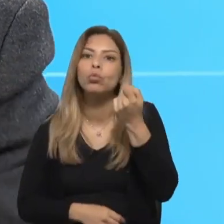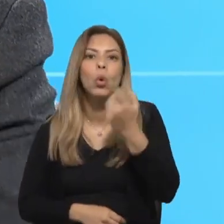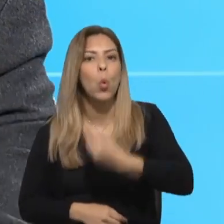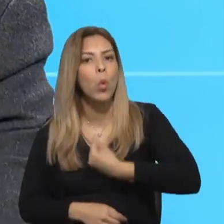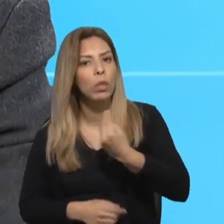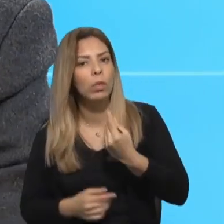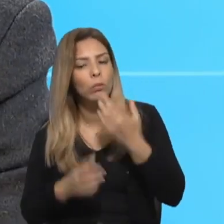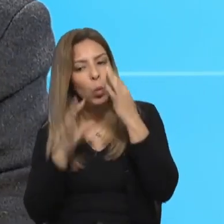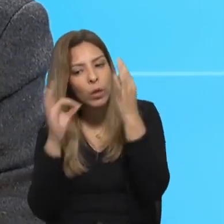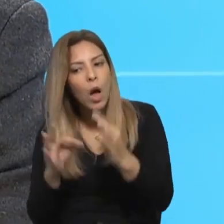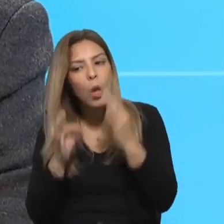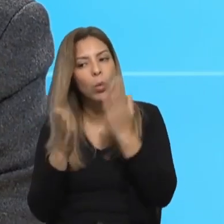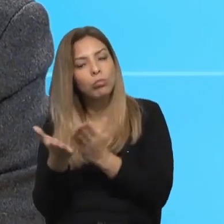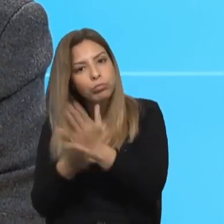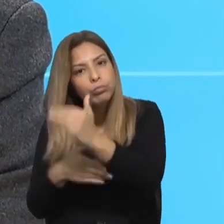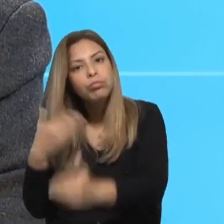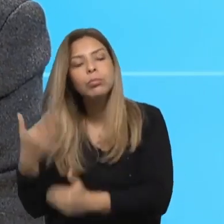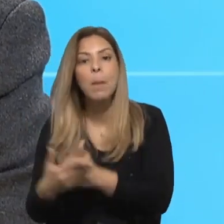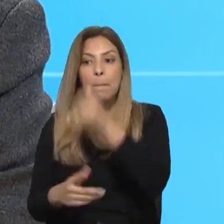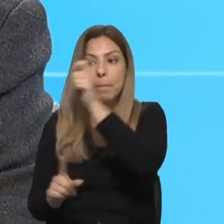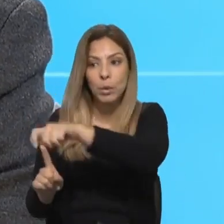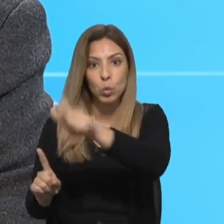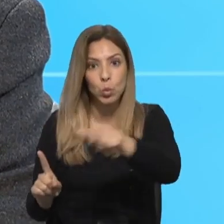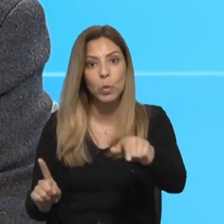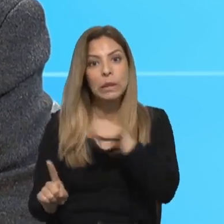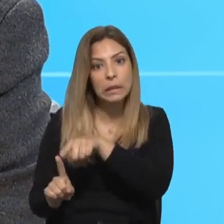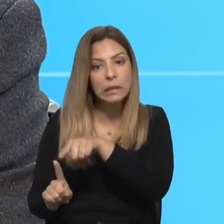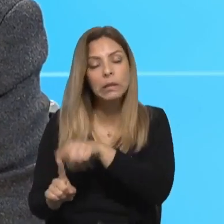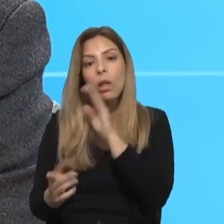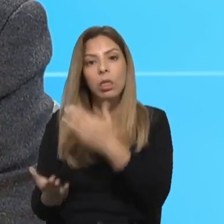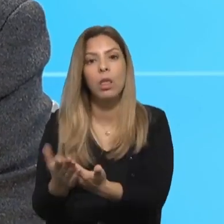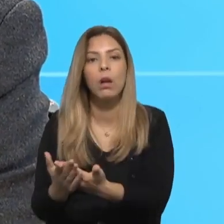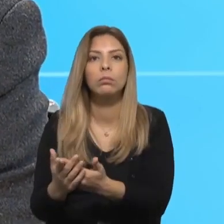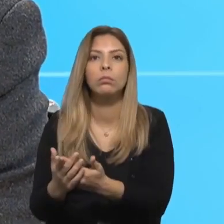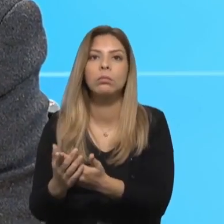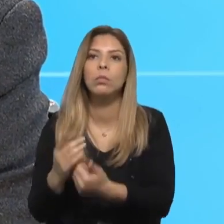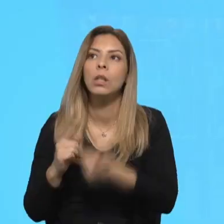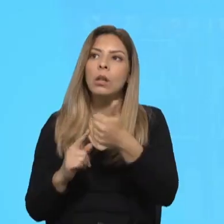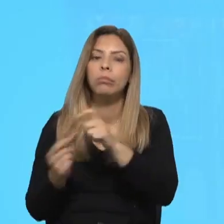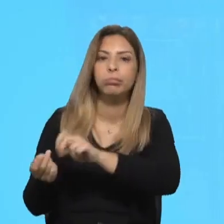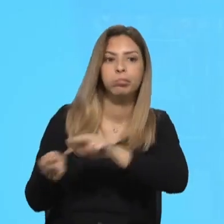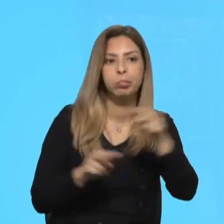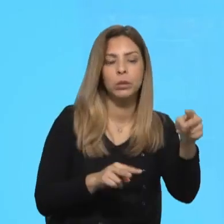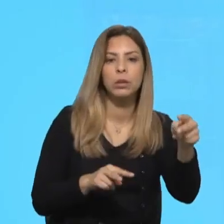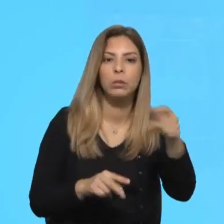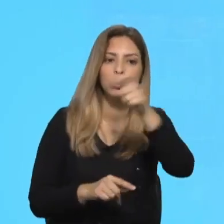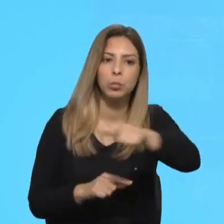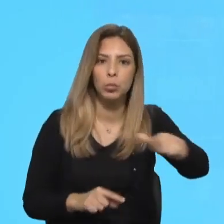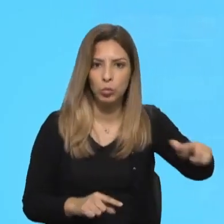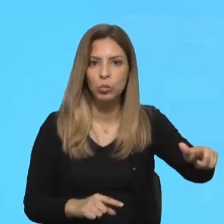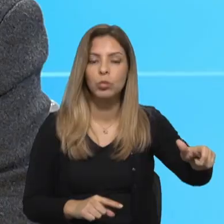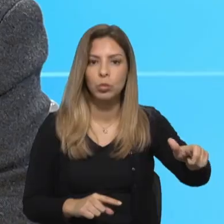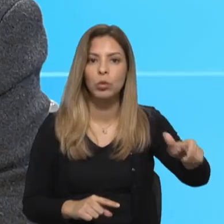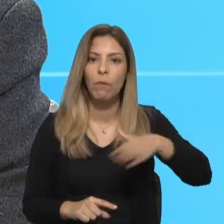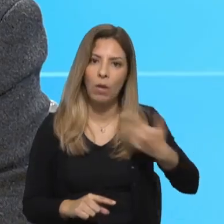e um cuidado de tornar estas pessoas de refugiados a cidadãos. No fundo, é aquilo que